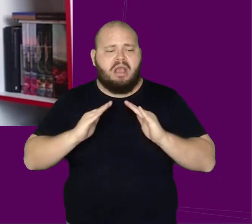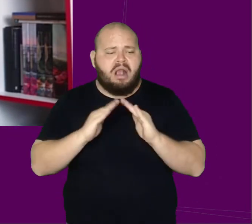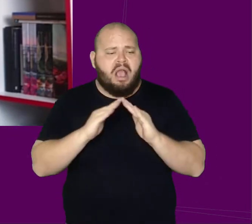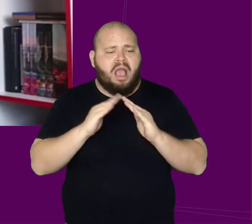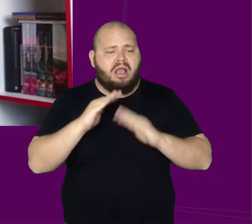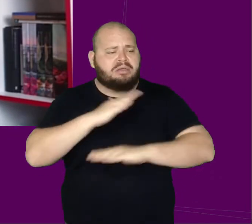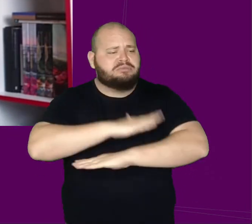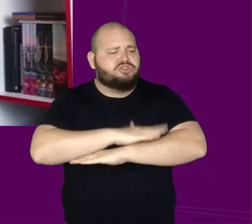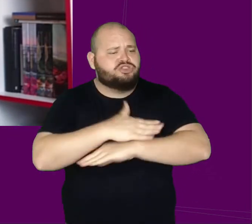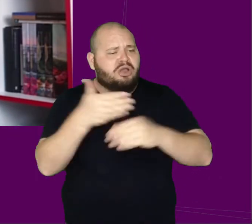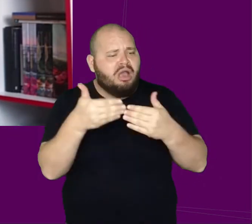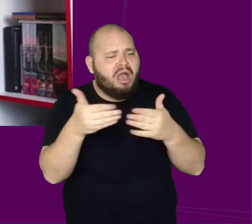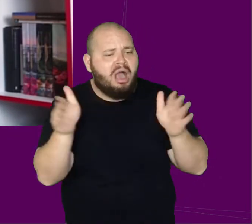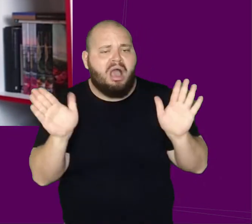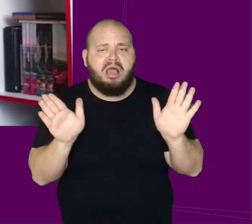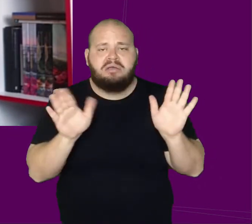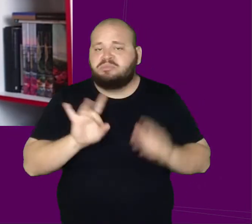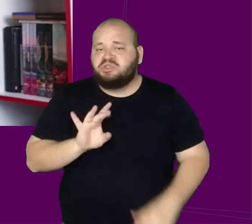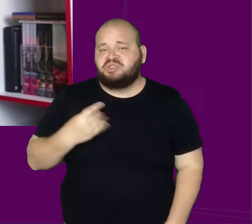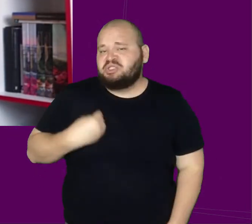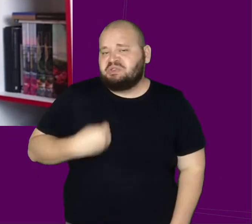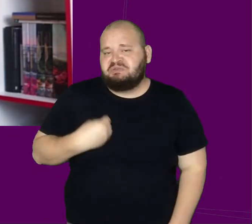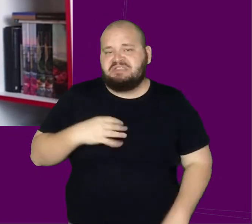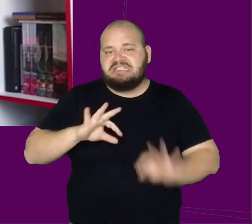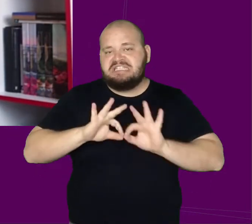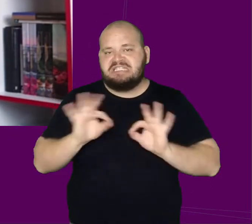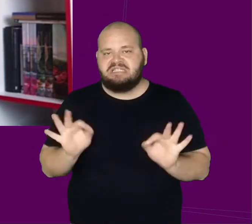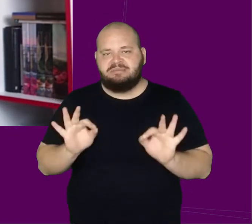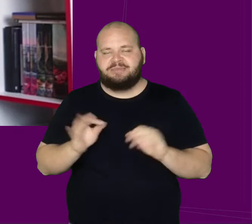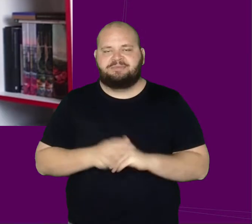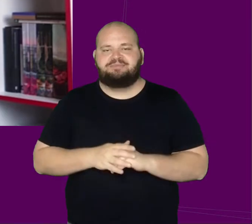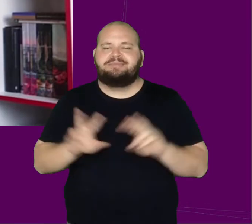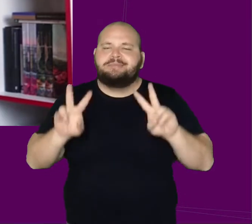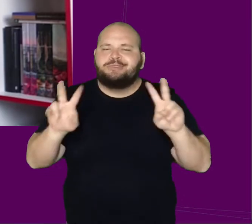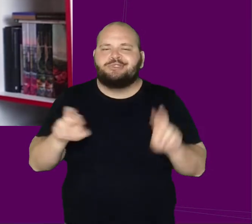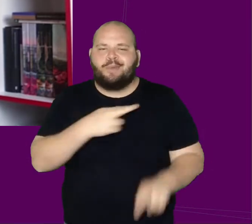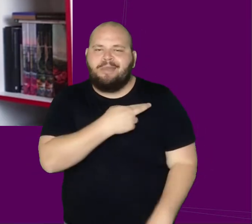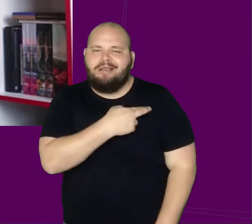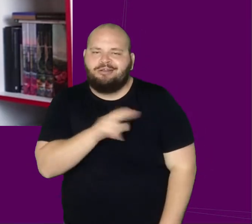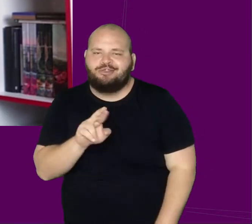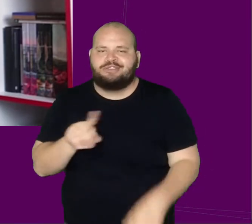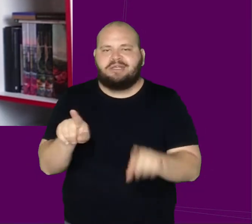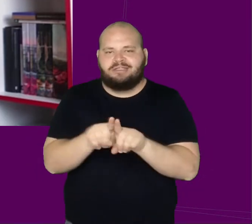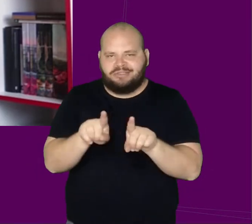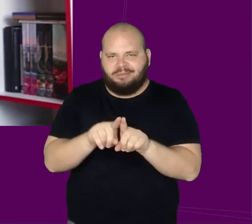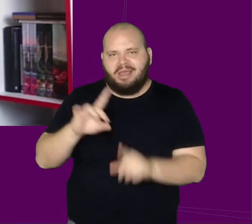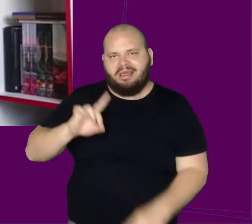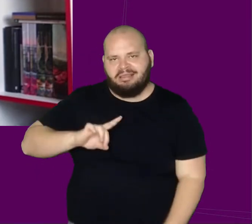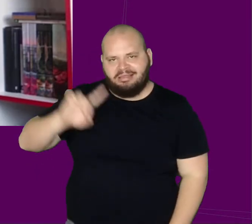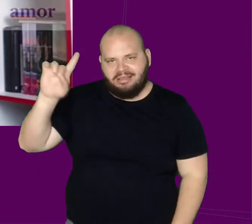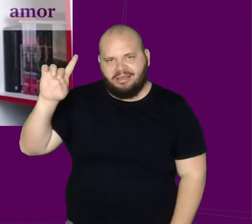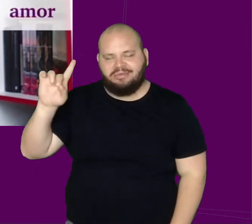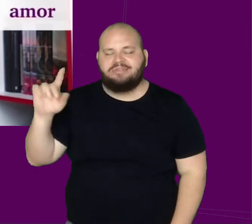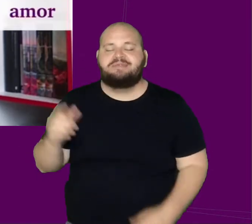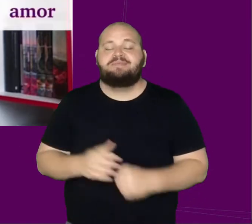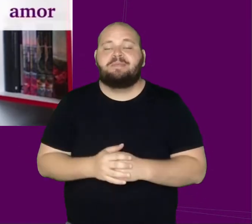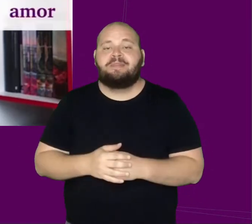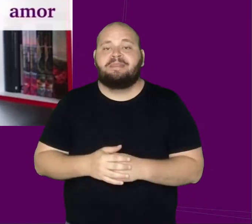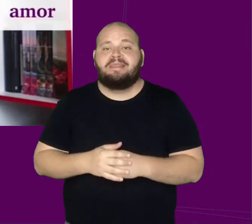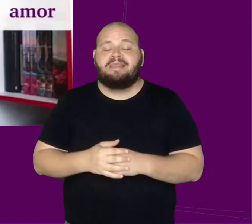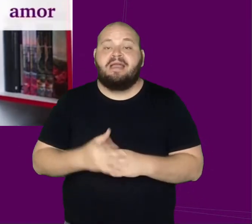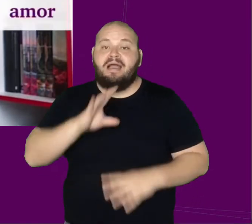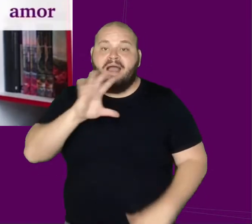a janela. Esse tipo de vida é a vida da qual ela está falando. Essa questão da religiosidade, né, de Deus, o